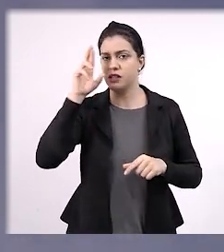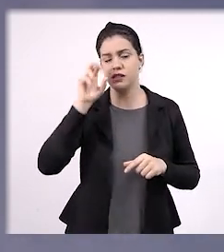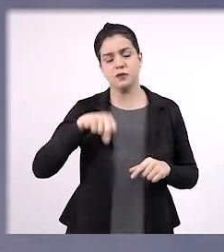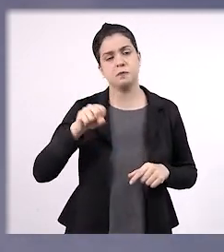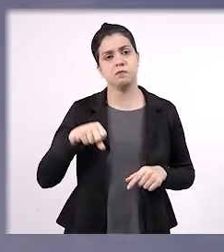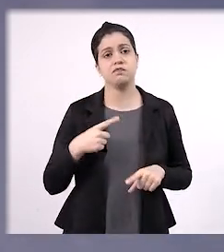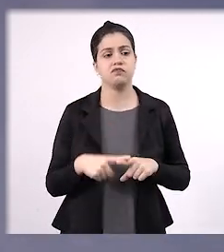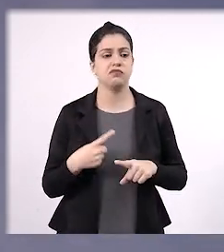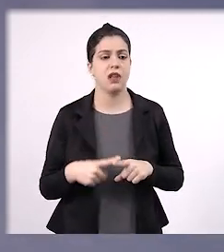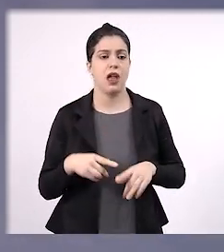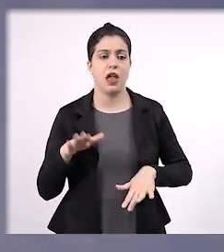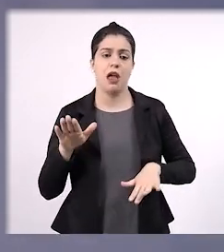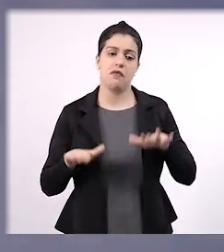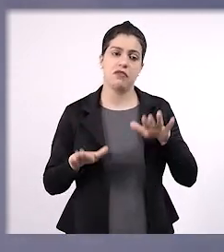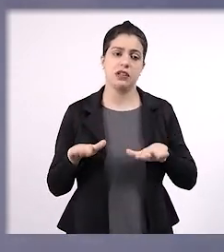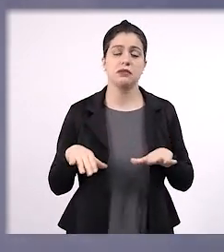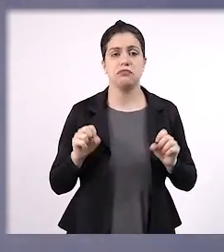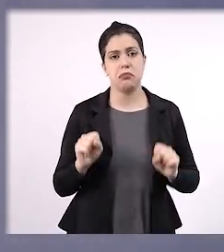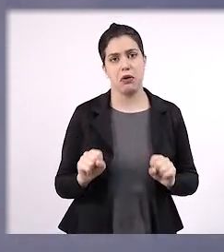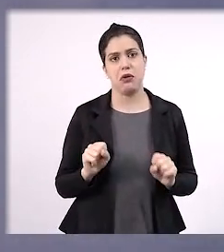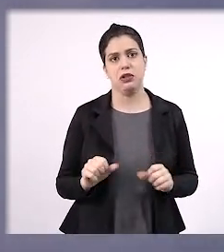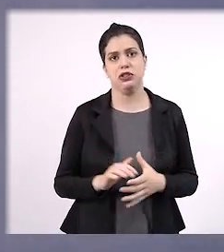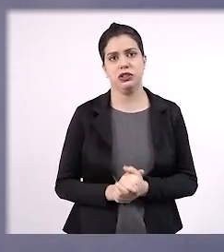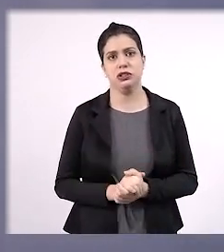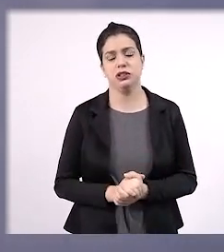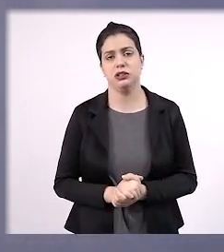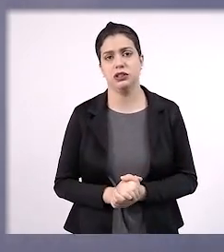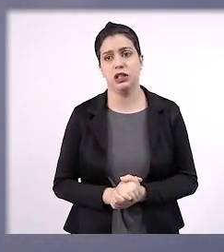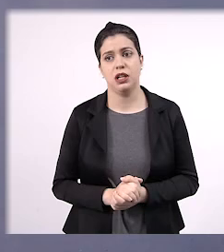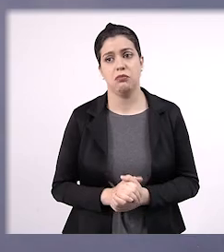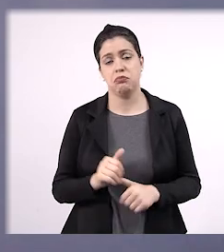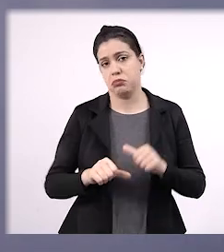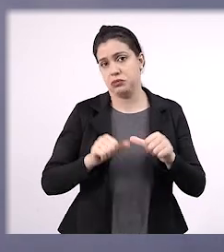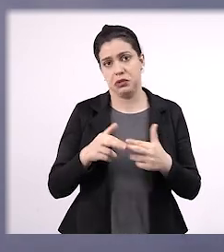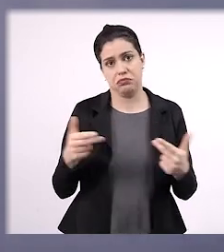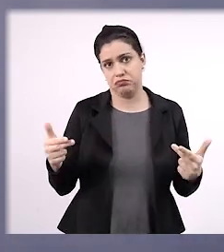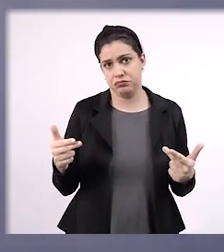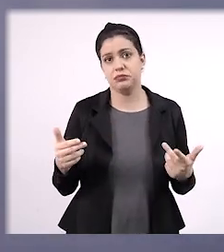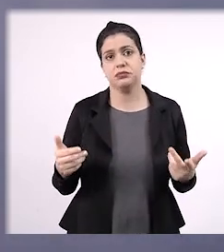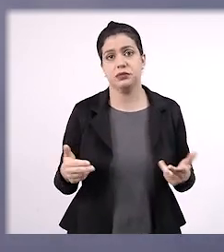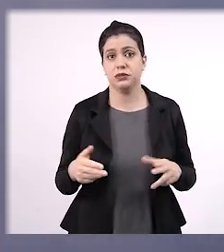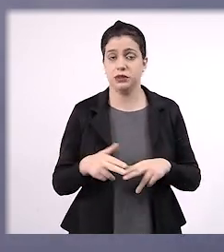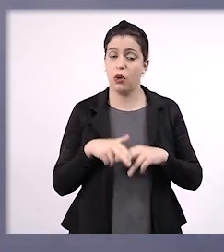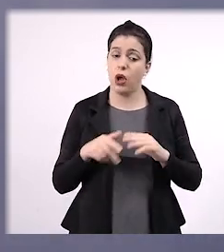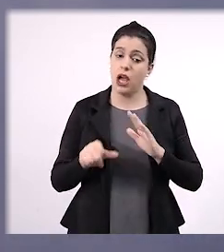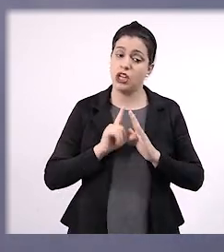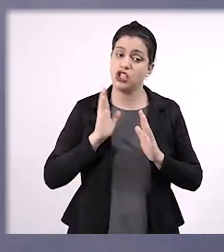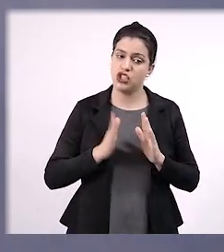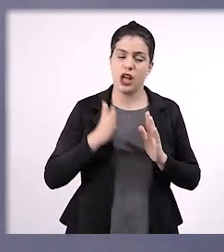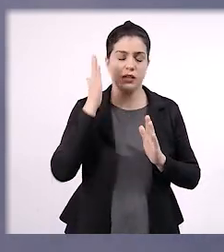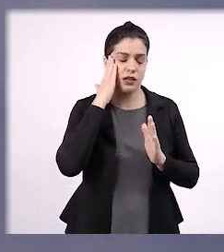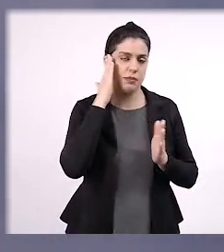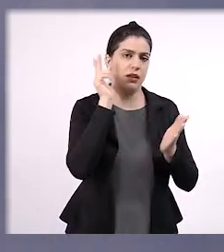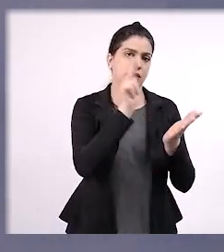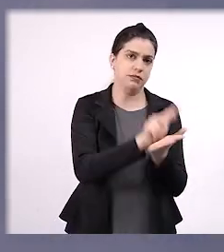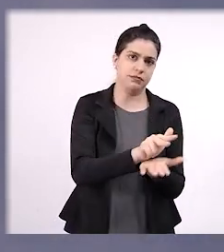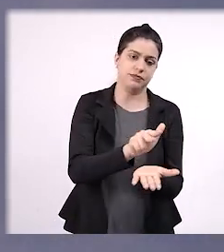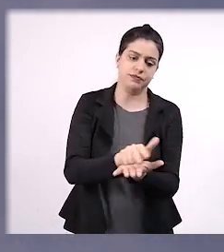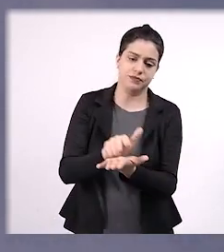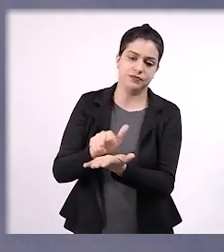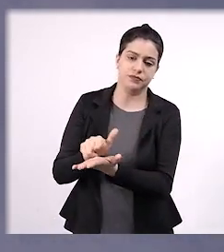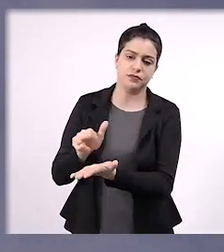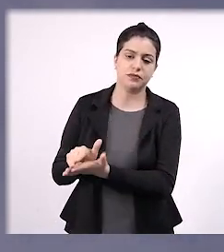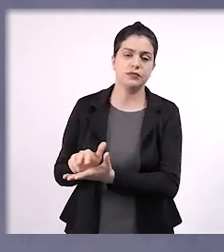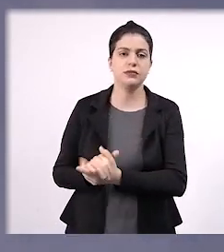de contaminação em relação a outras partes do país. Mas é sempre bom a gente ficar alerta, a gente ficar fiscalizando, porque isso, em